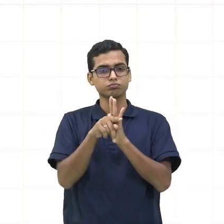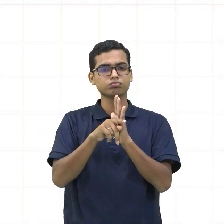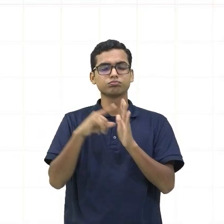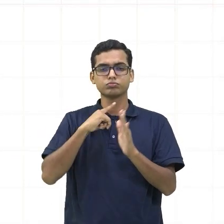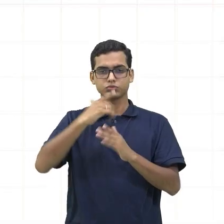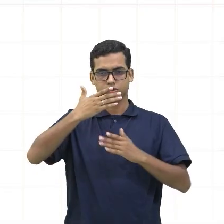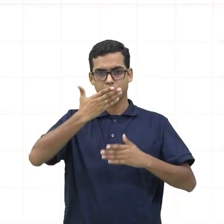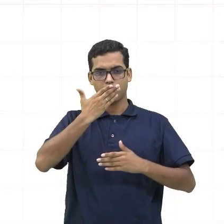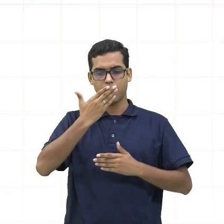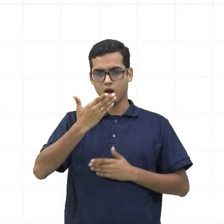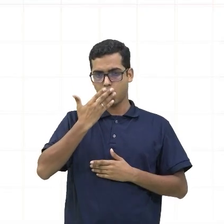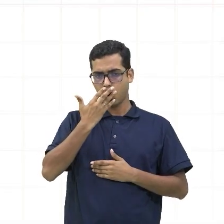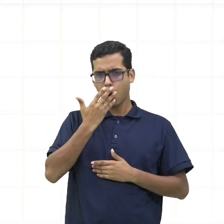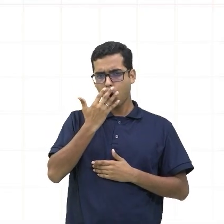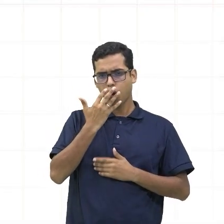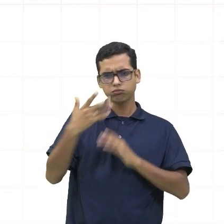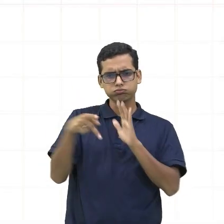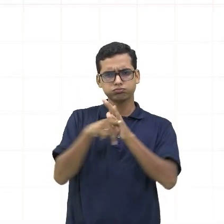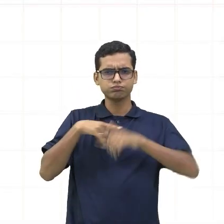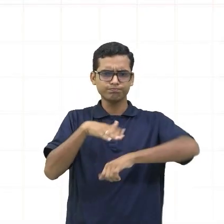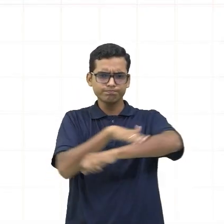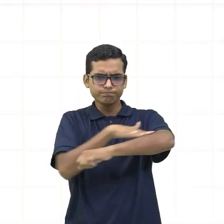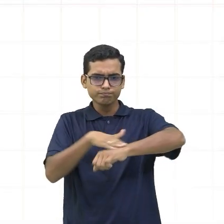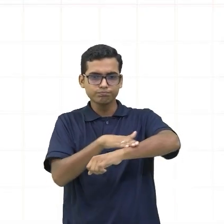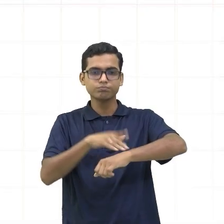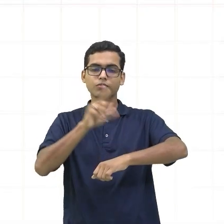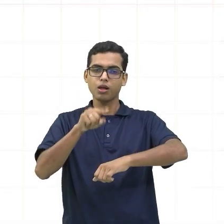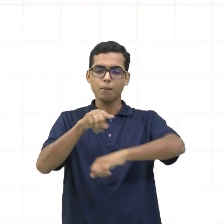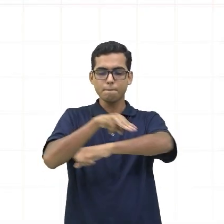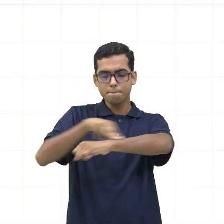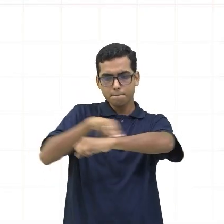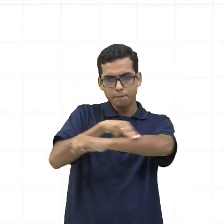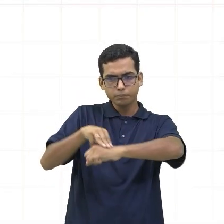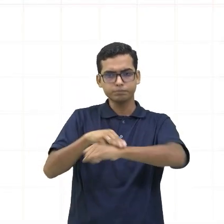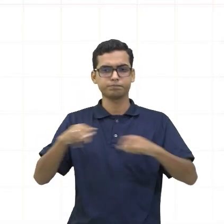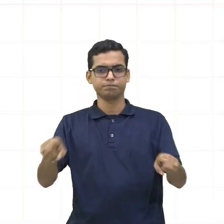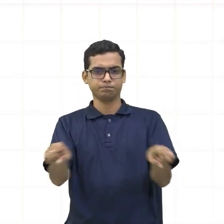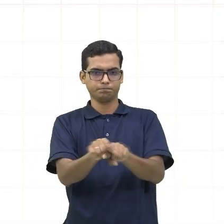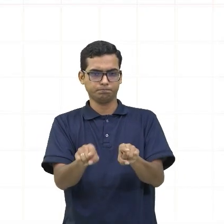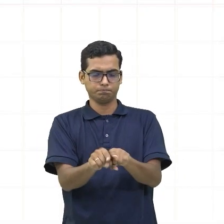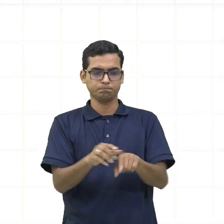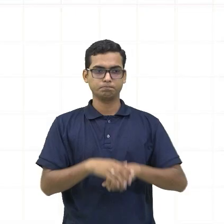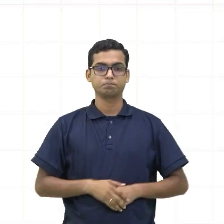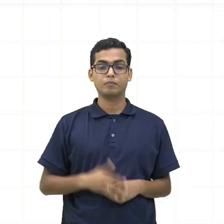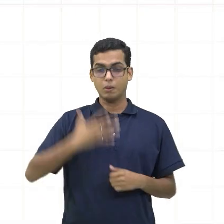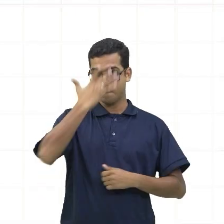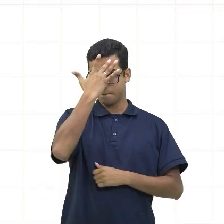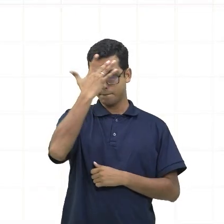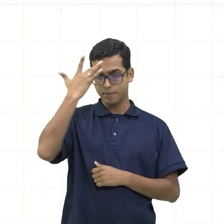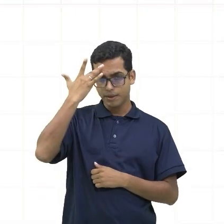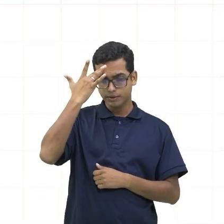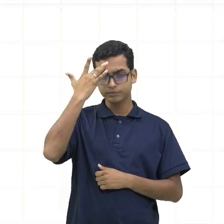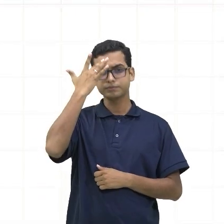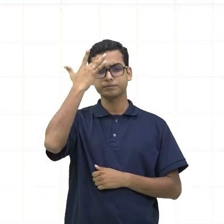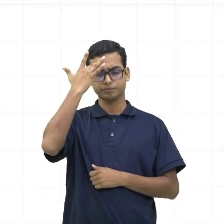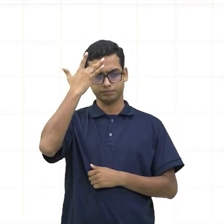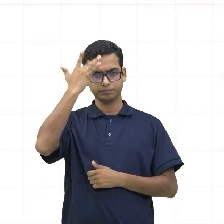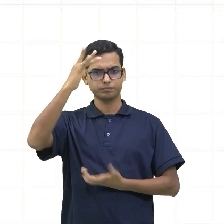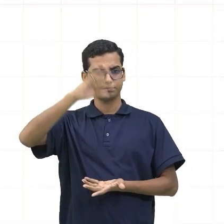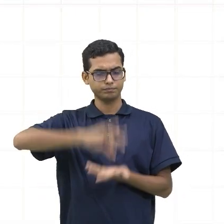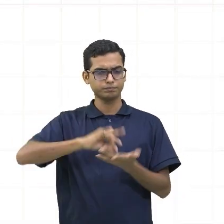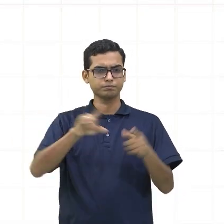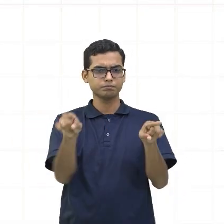aí o segundo maior número de pessoas que se autodeclararam da